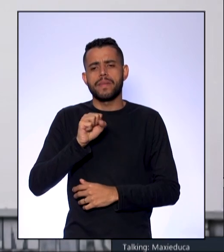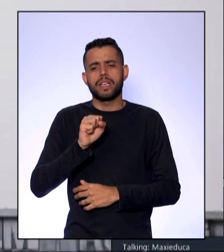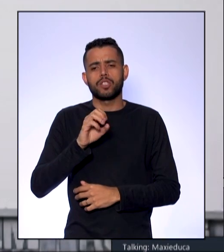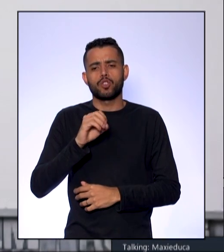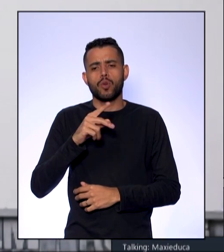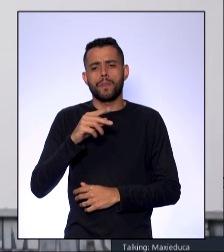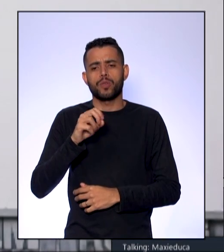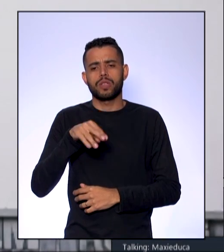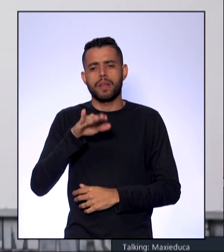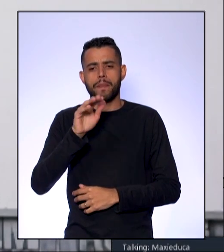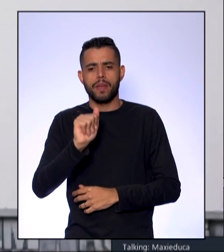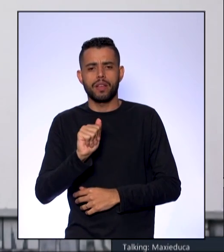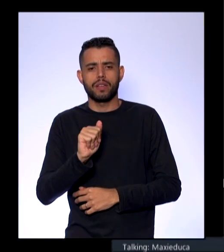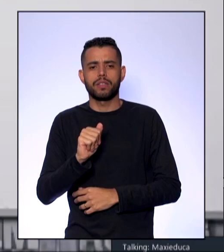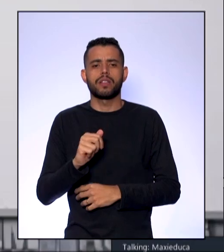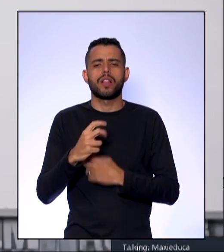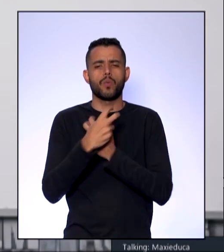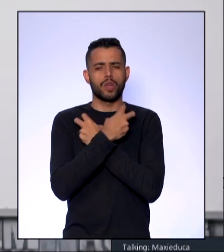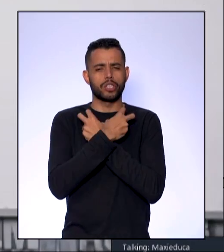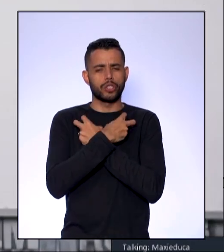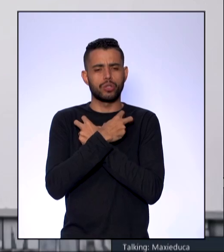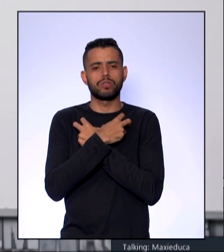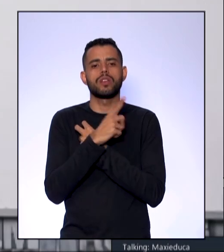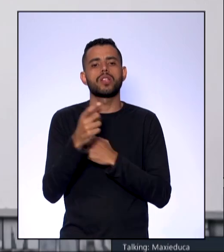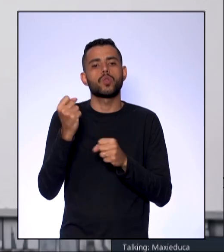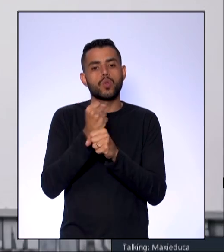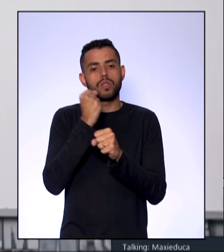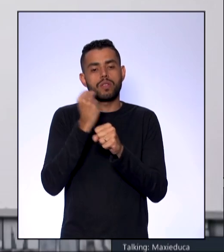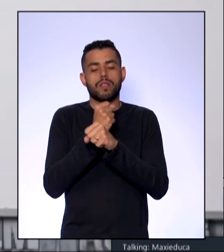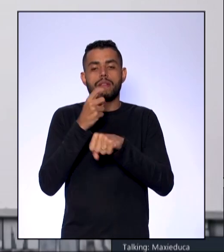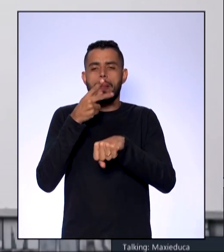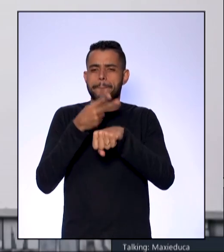templos, todos construídos com a pedra polida. Então eu